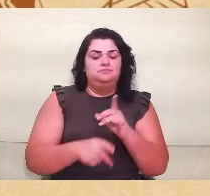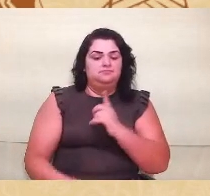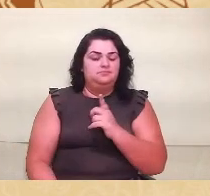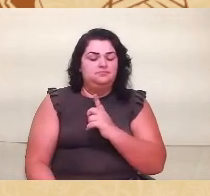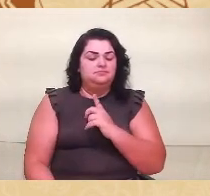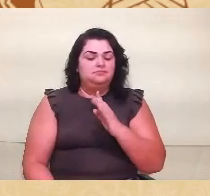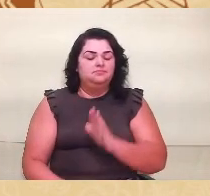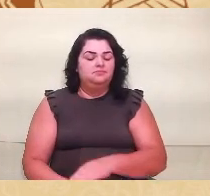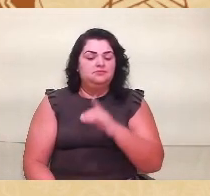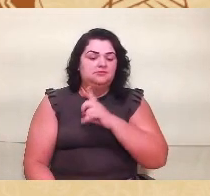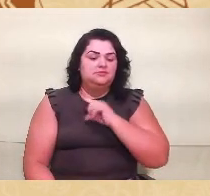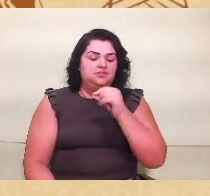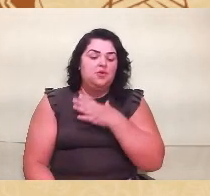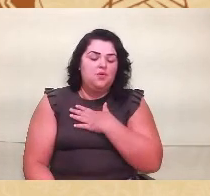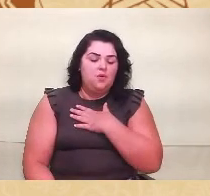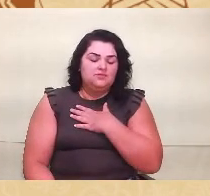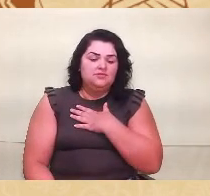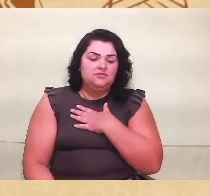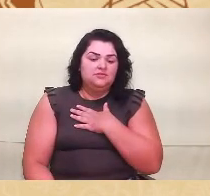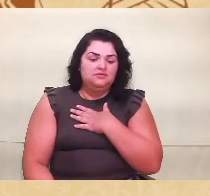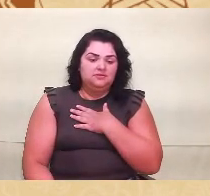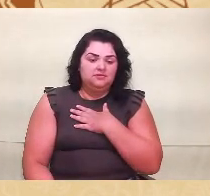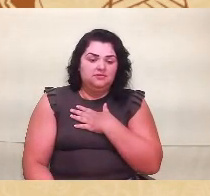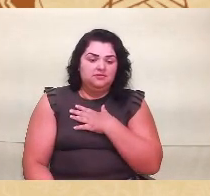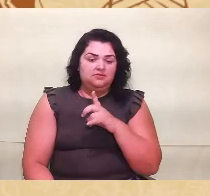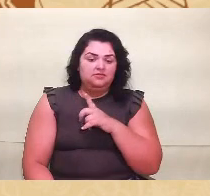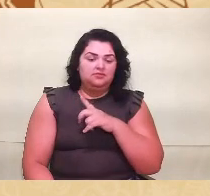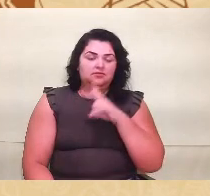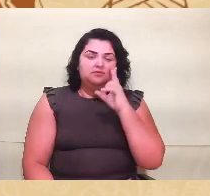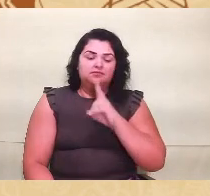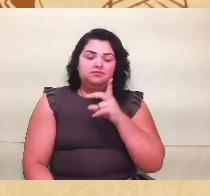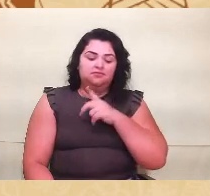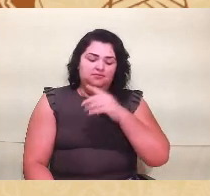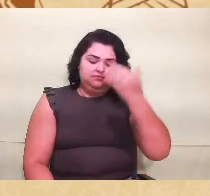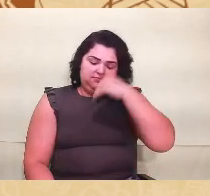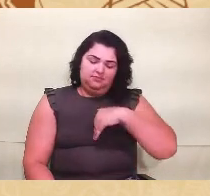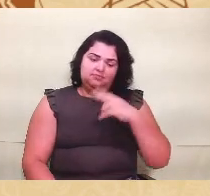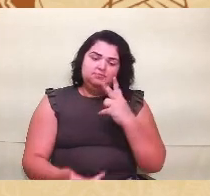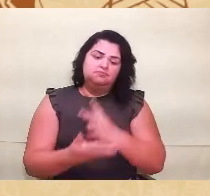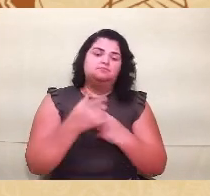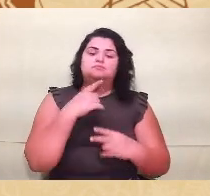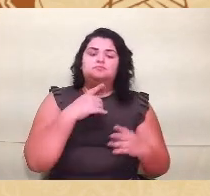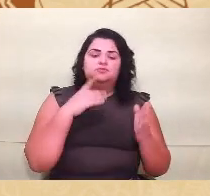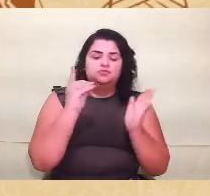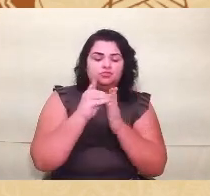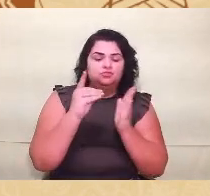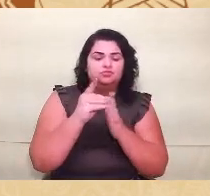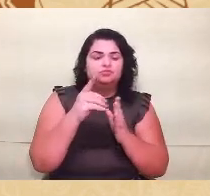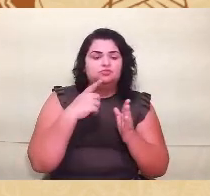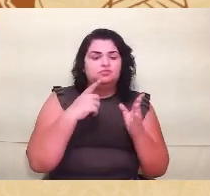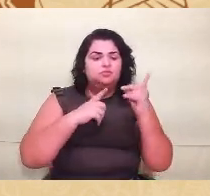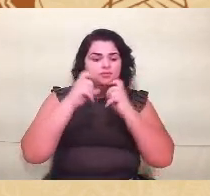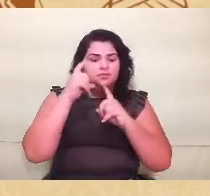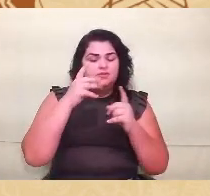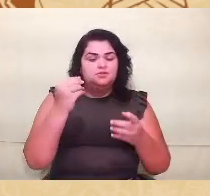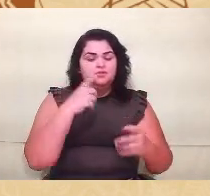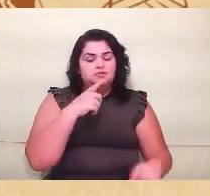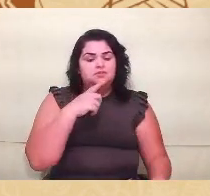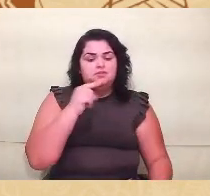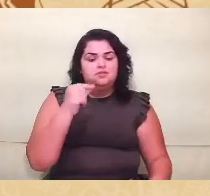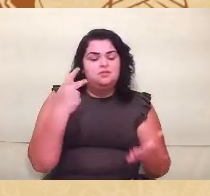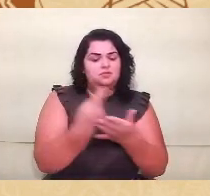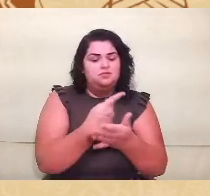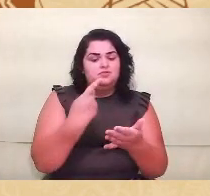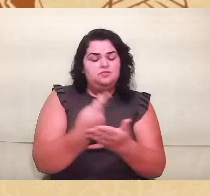pessoas gostam ou se veem na gente indígena, que nós expressamos muito, porque ainda continuamos uma parte de